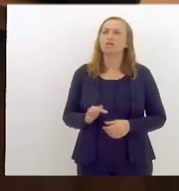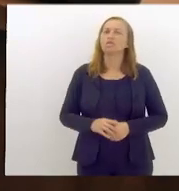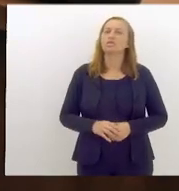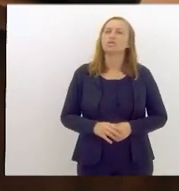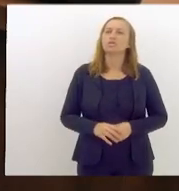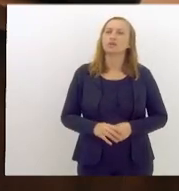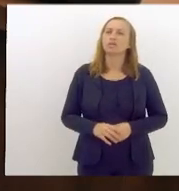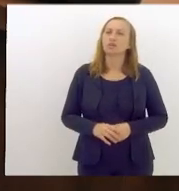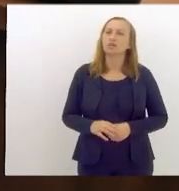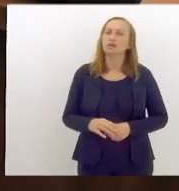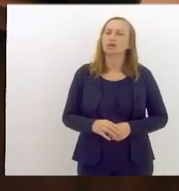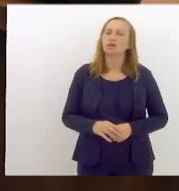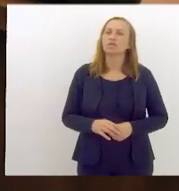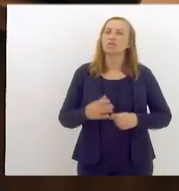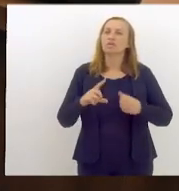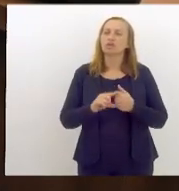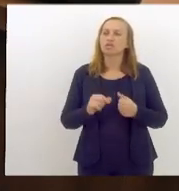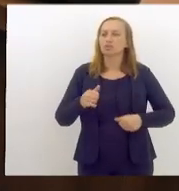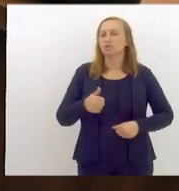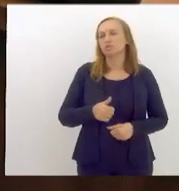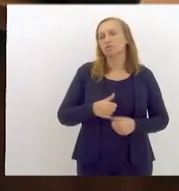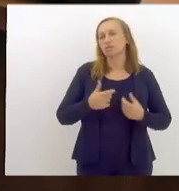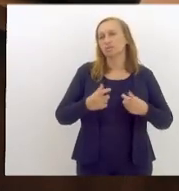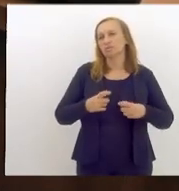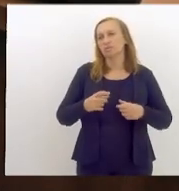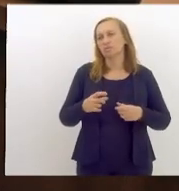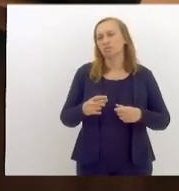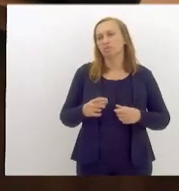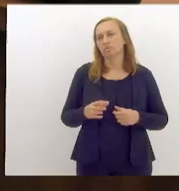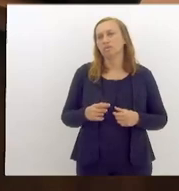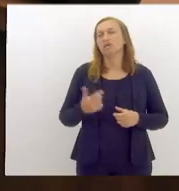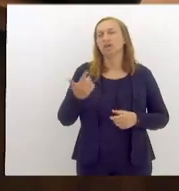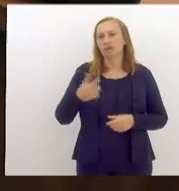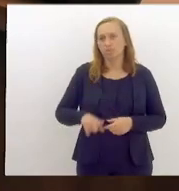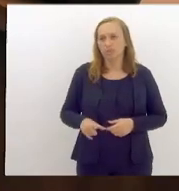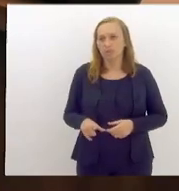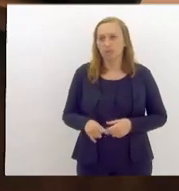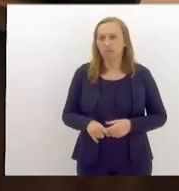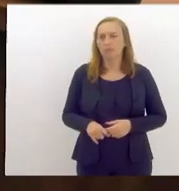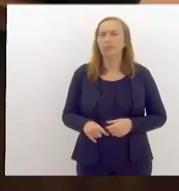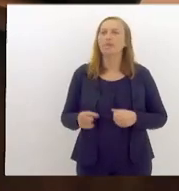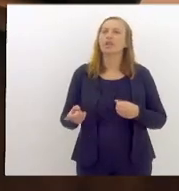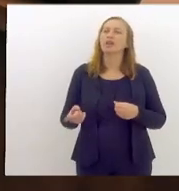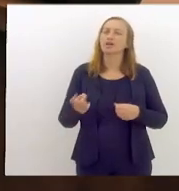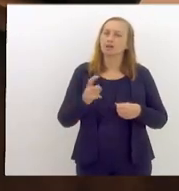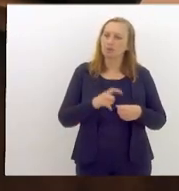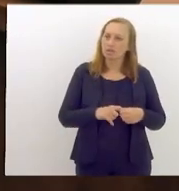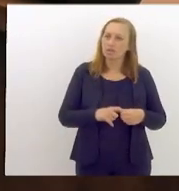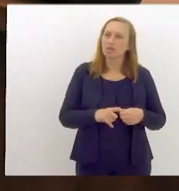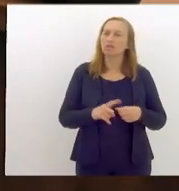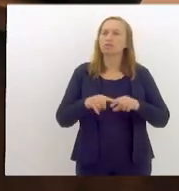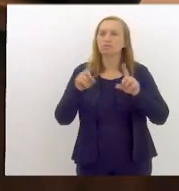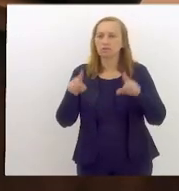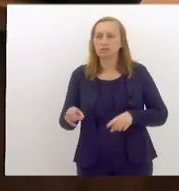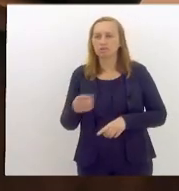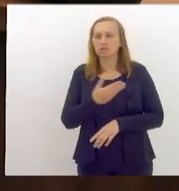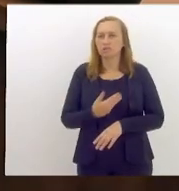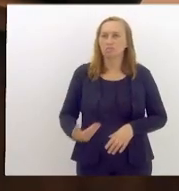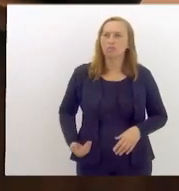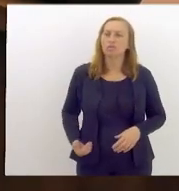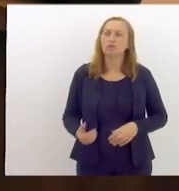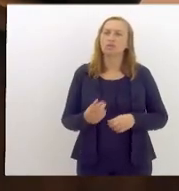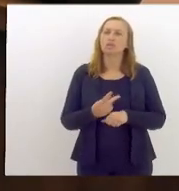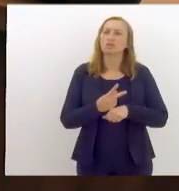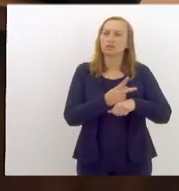de contrato capricha artigo é o parágrafo único incidirá aí repito remuneração do servidor com segurança bairro